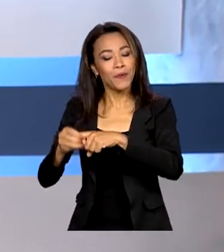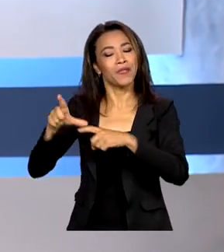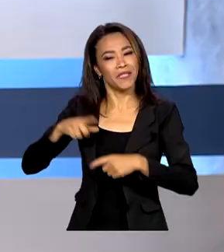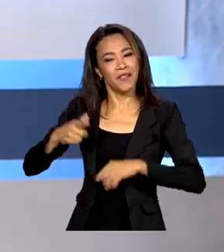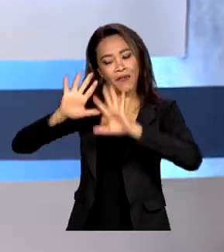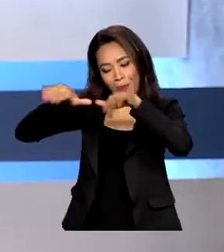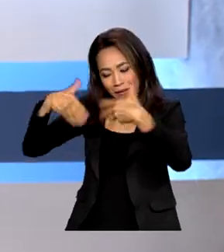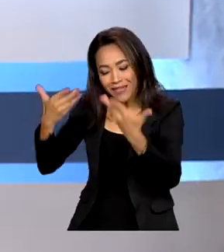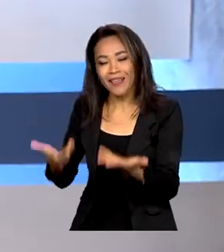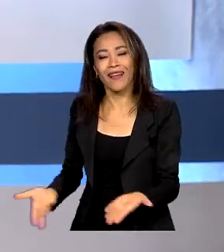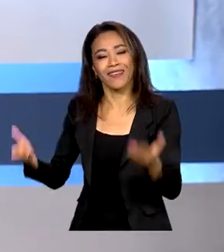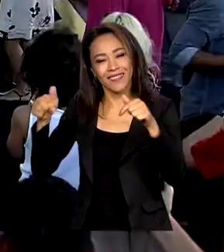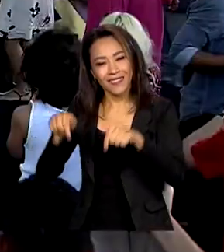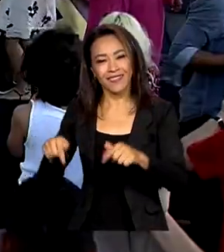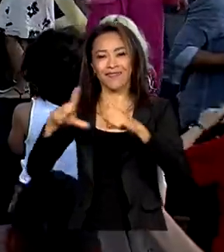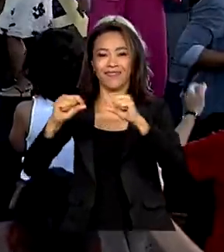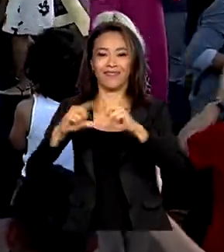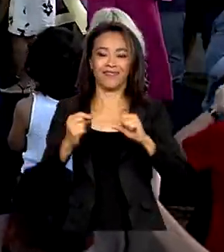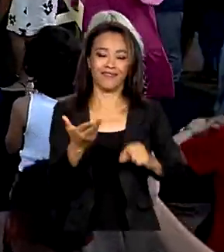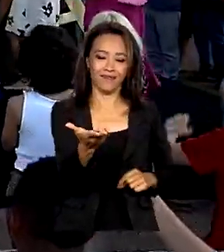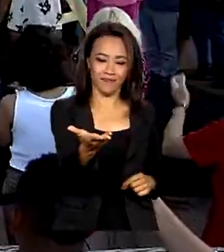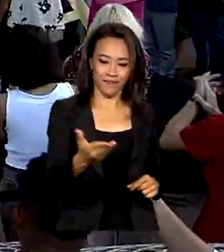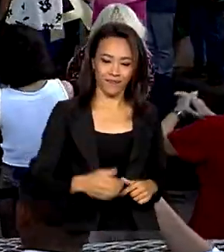de artistas aqui em Brasília.